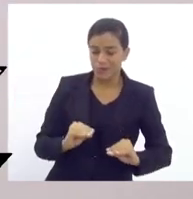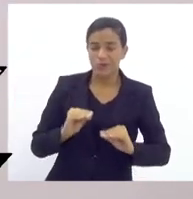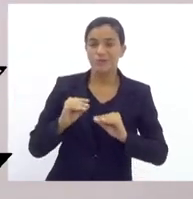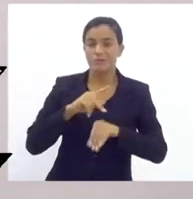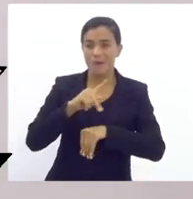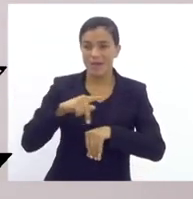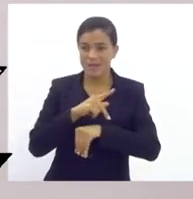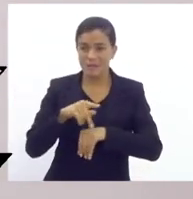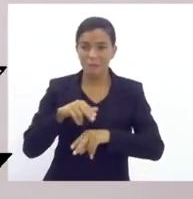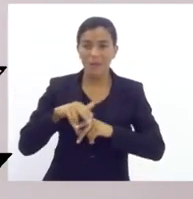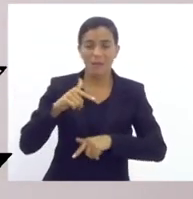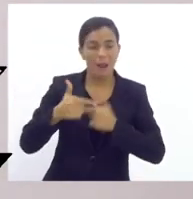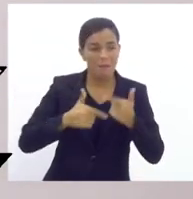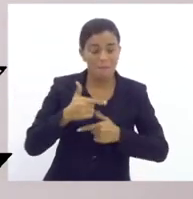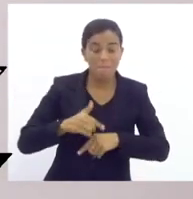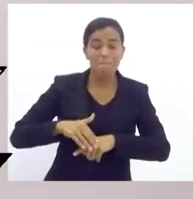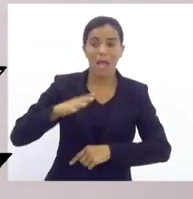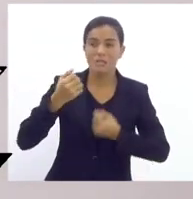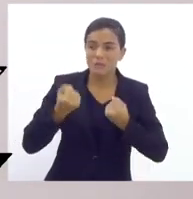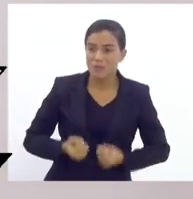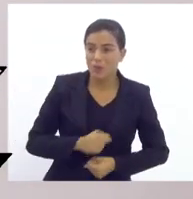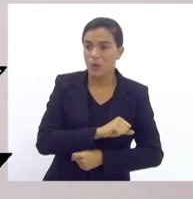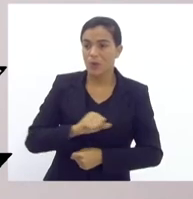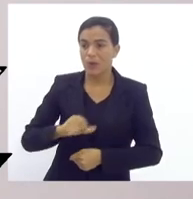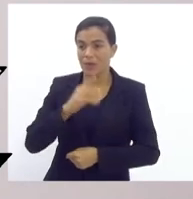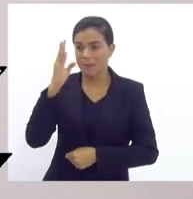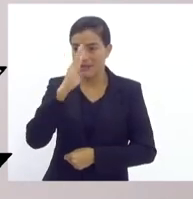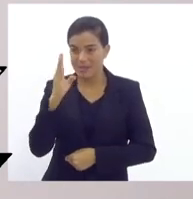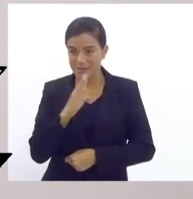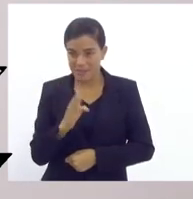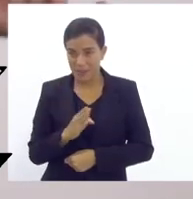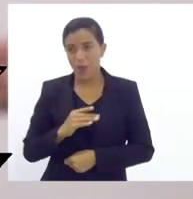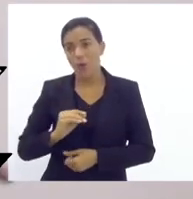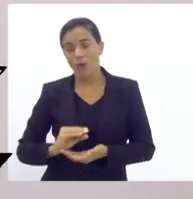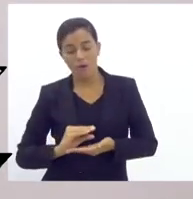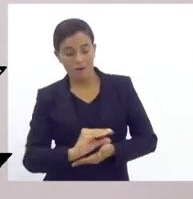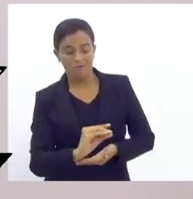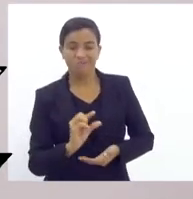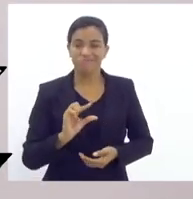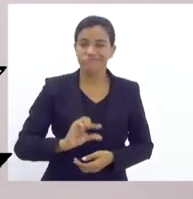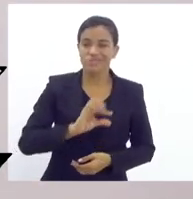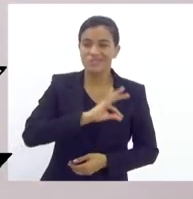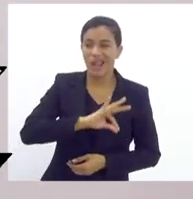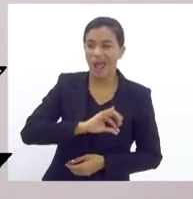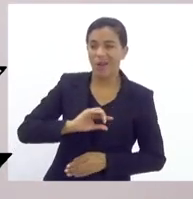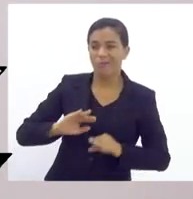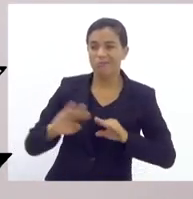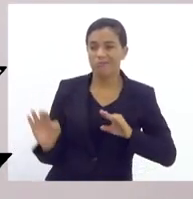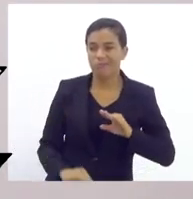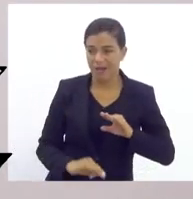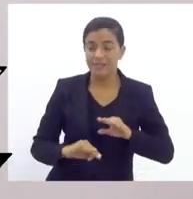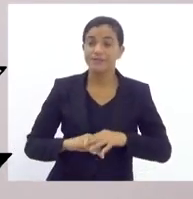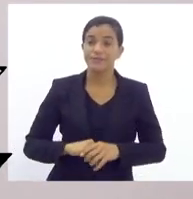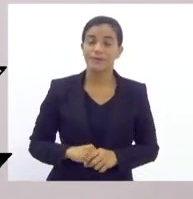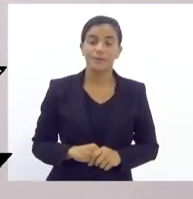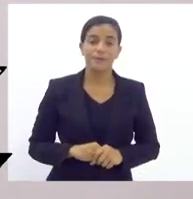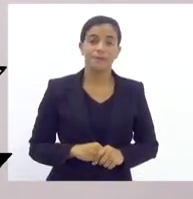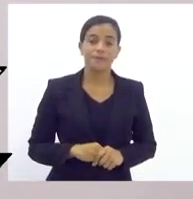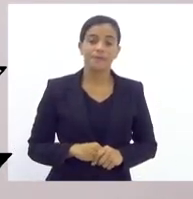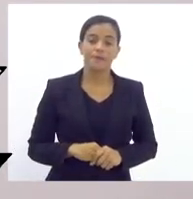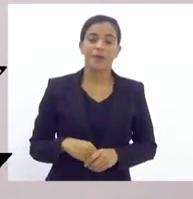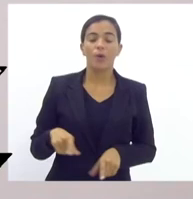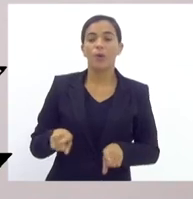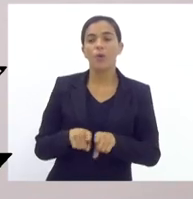com serviços mais pesados para os brasileiros ou com recursos né pagando um recurso mais barato né tendo menos